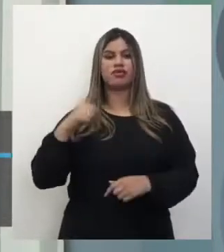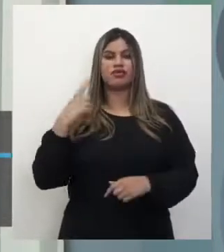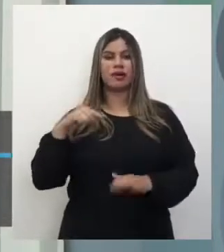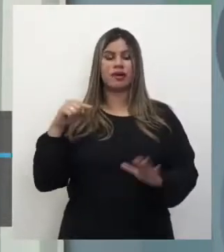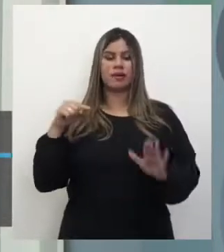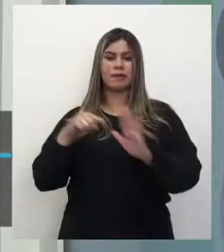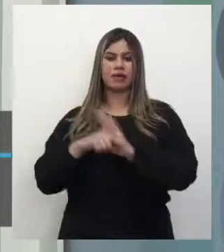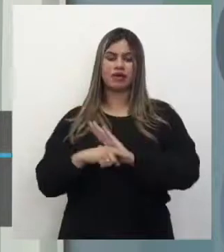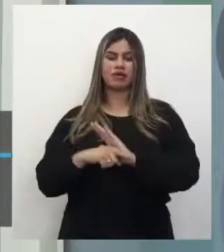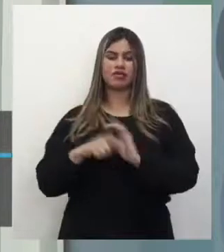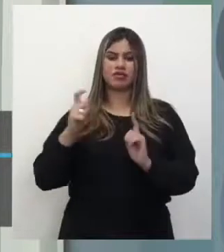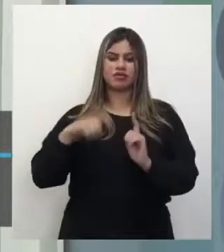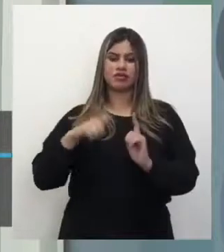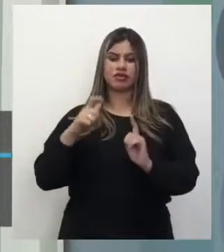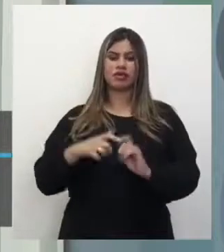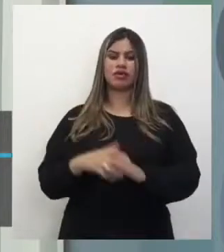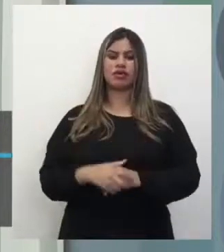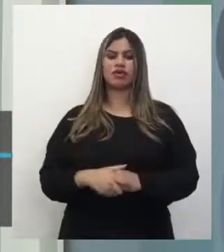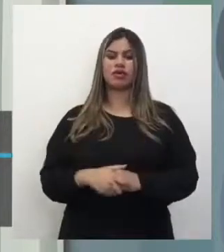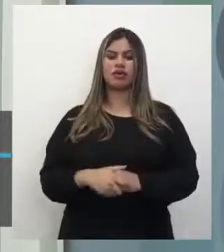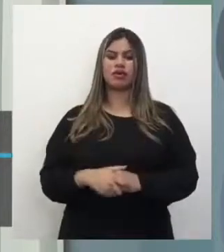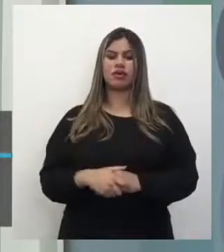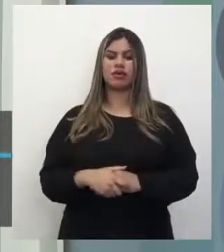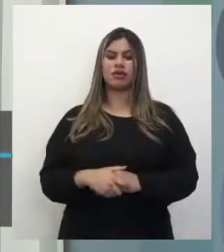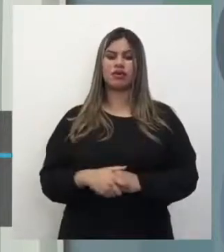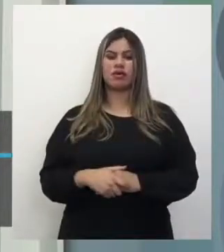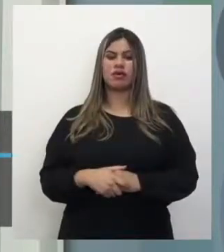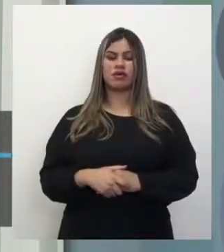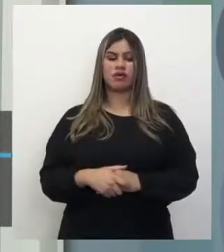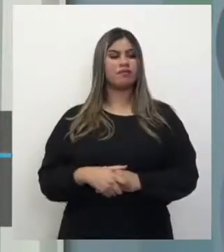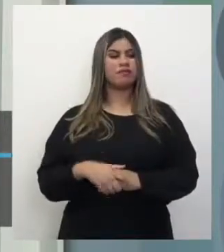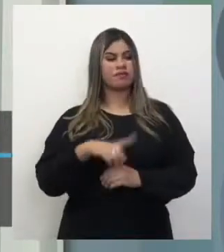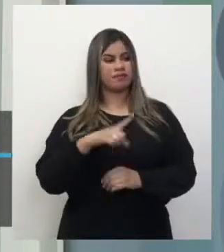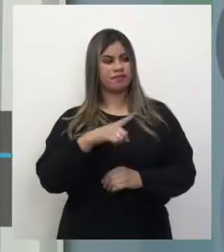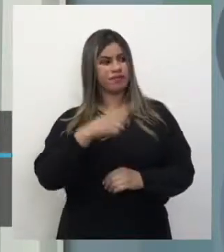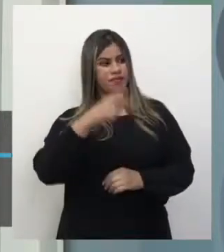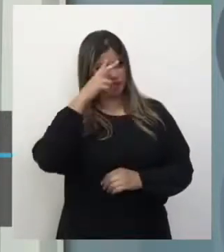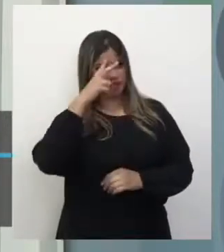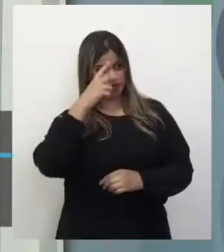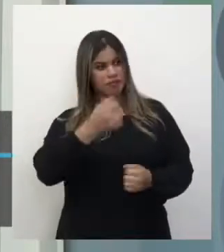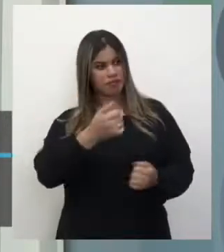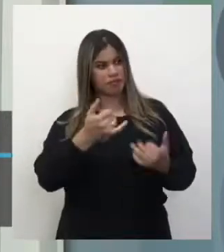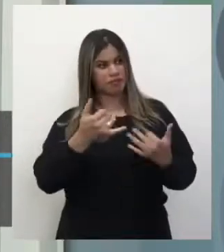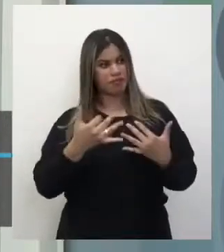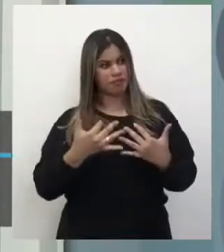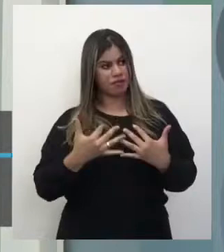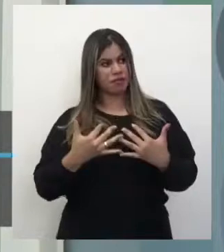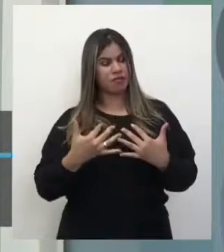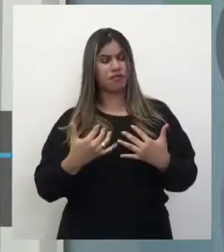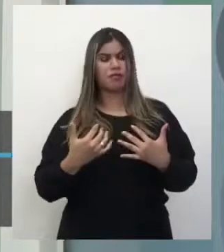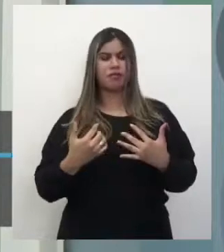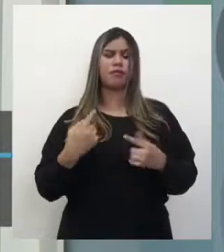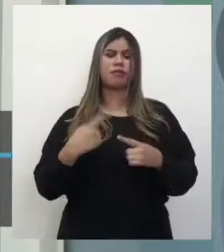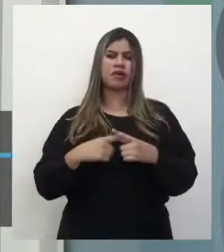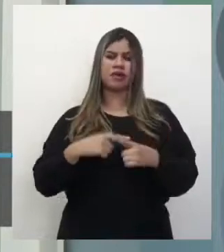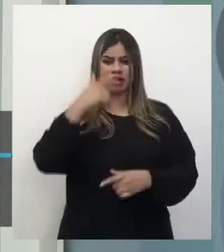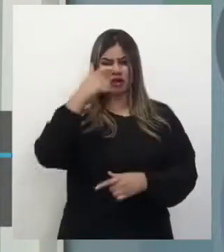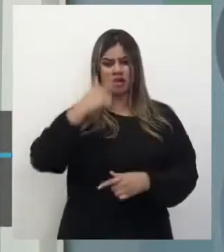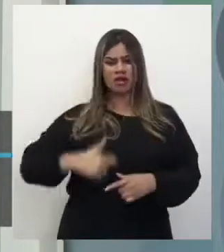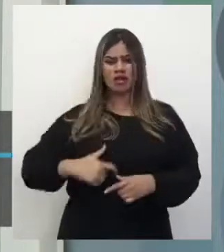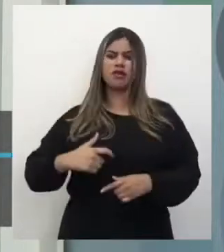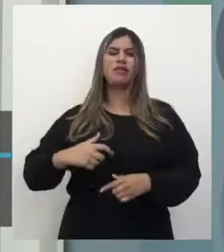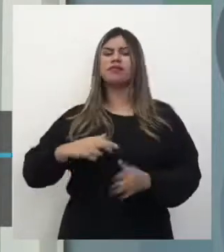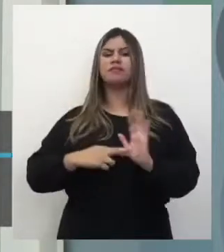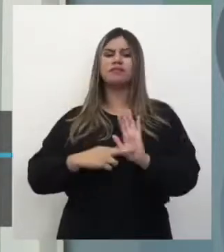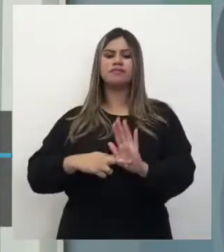a um personagem, né, diz a um personagem, conte-me a sua história, né, porque eu sou a minha história, né, e o